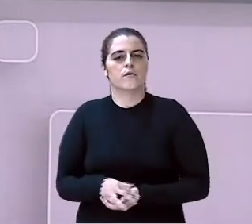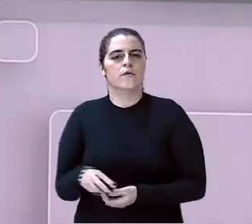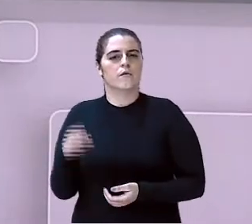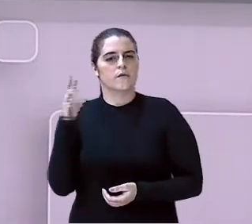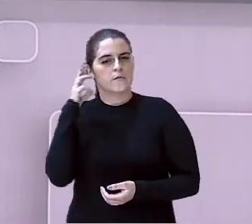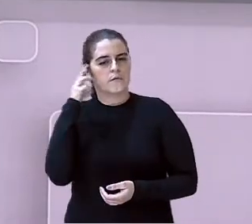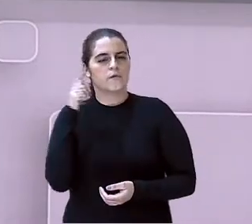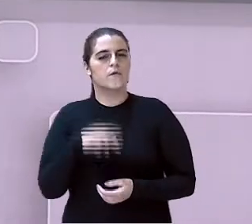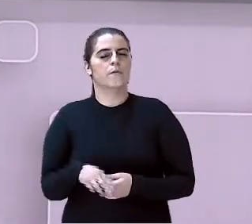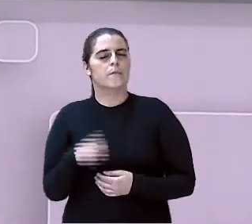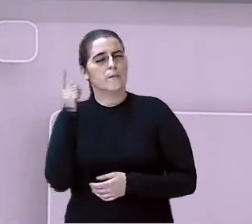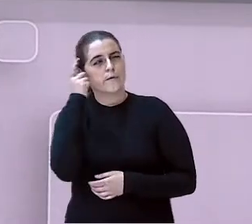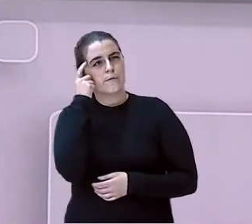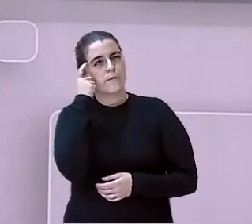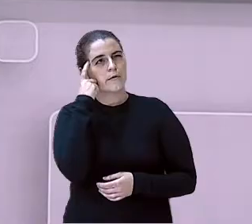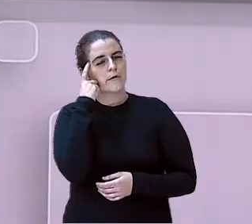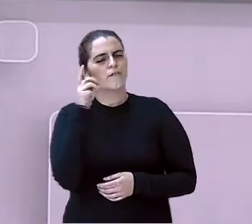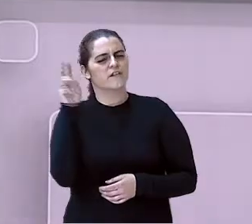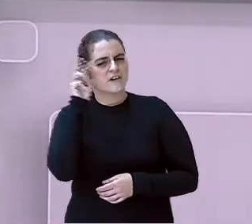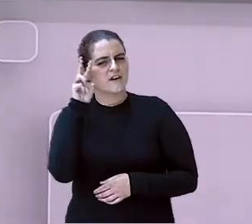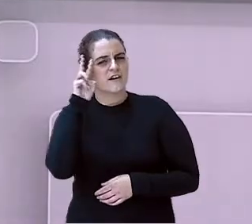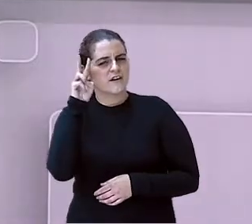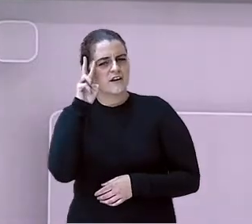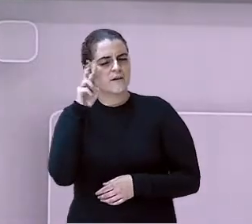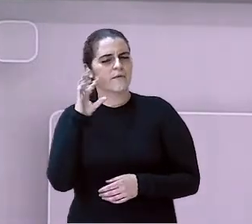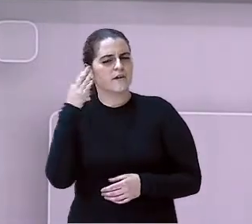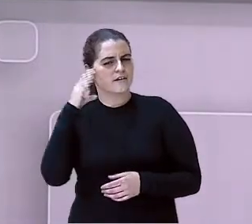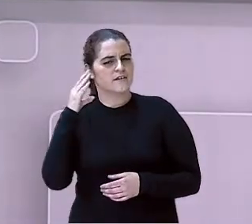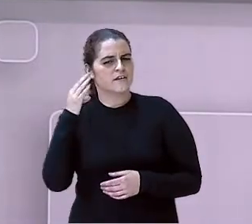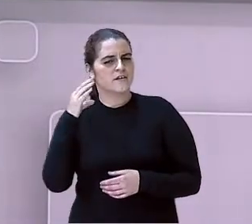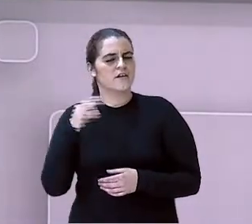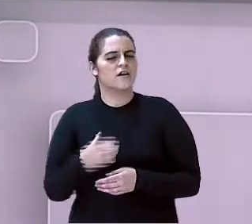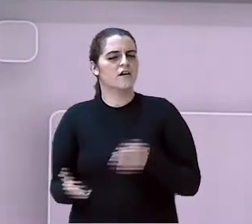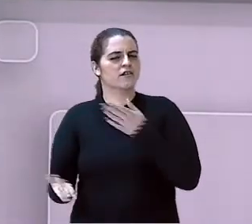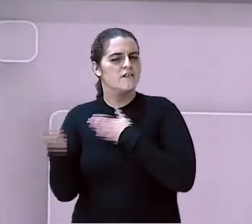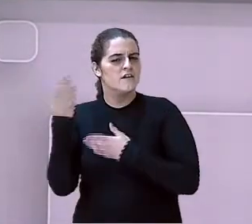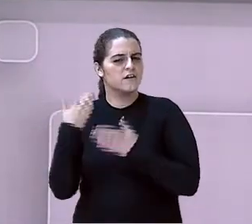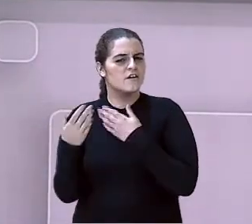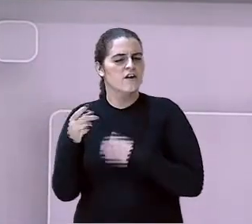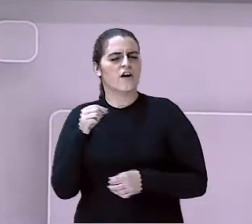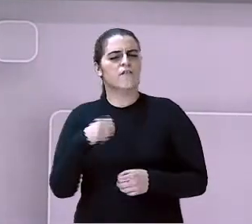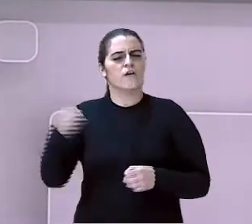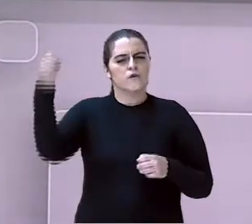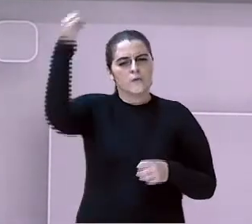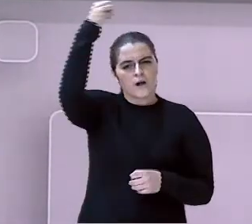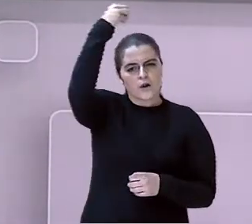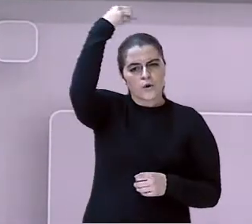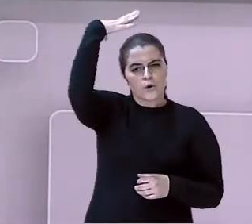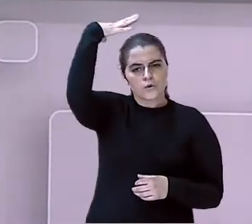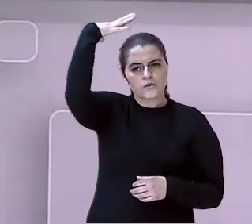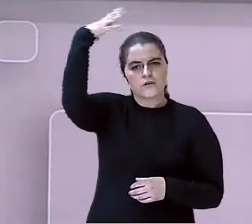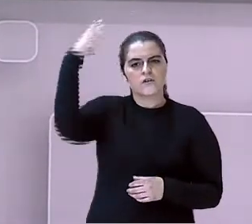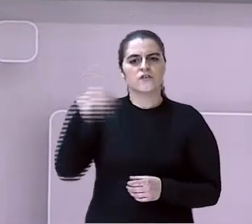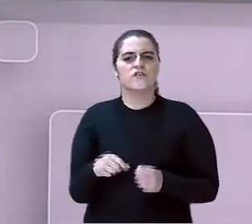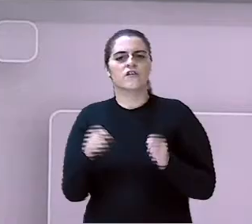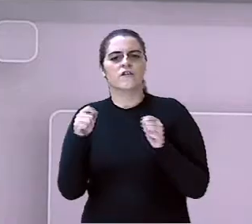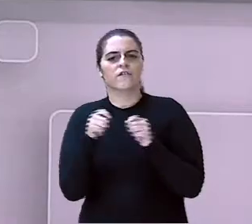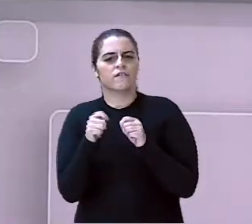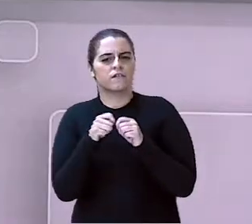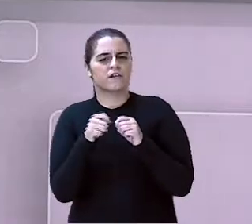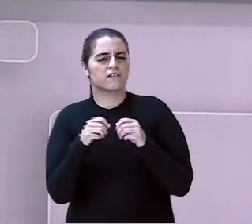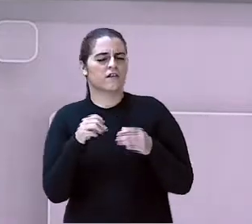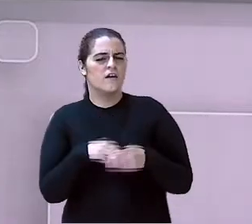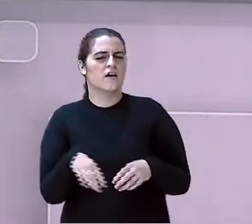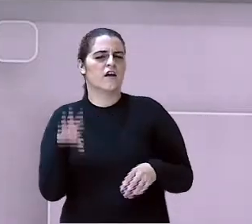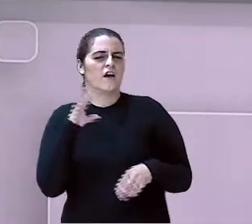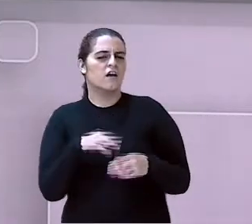Reflexão do som. Você lembra que na aula de ciências a professora falou sobre a luz? A gente fez várias aulas, né, sobre a